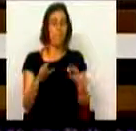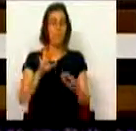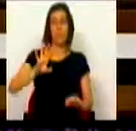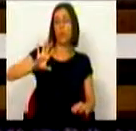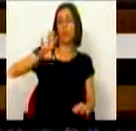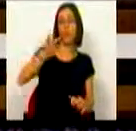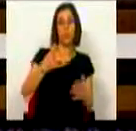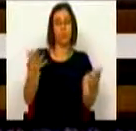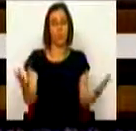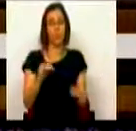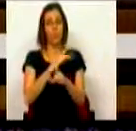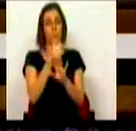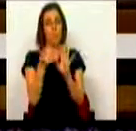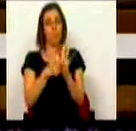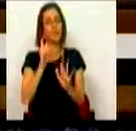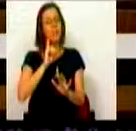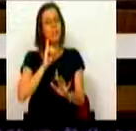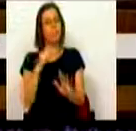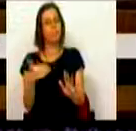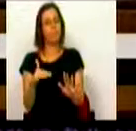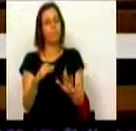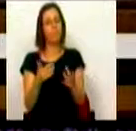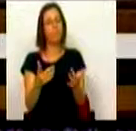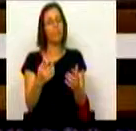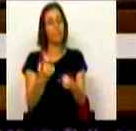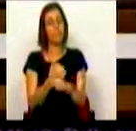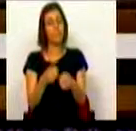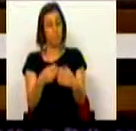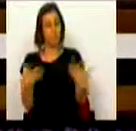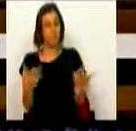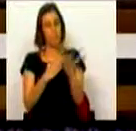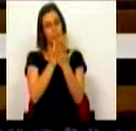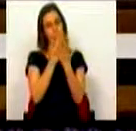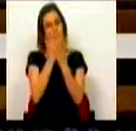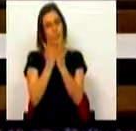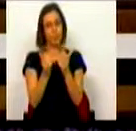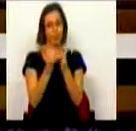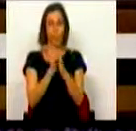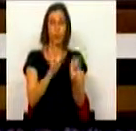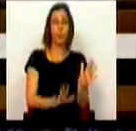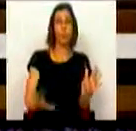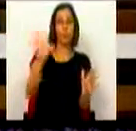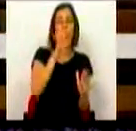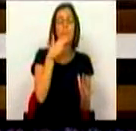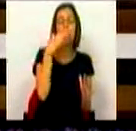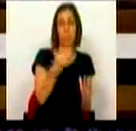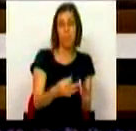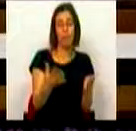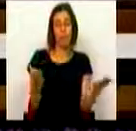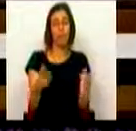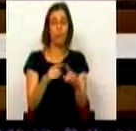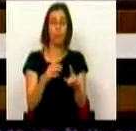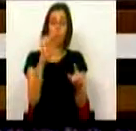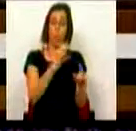regionais, outro aspecto extremamente importante, a expansão do emprego é transversal a todo o país e, no